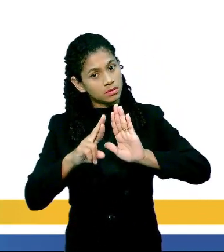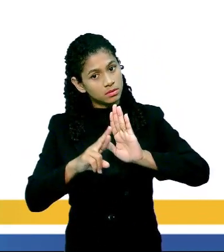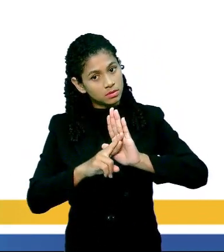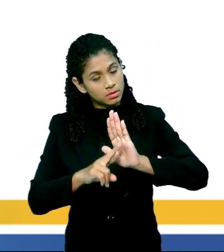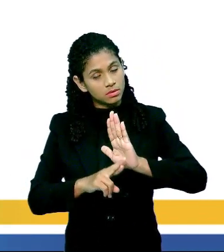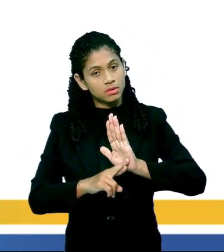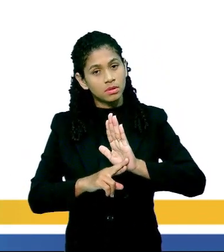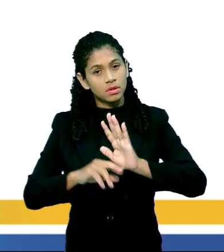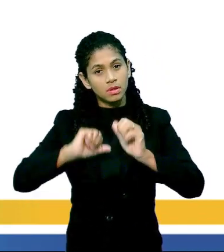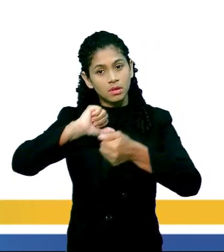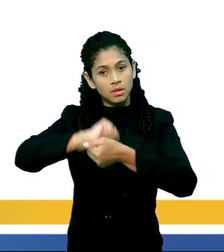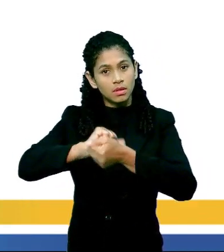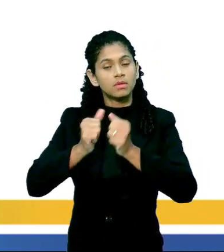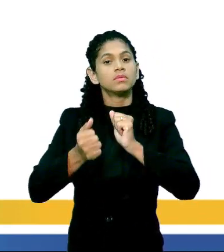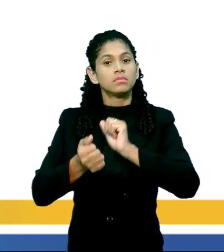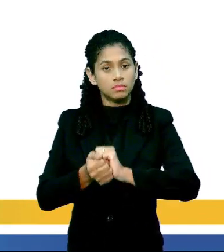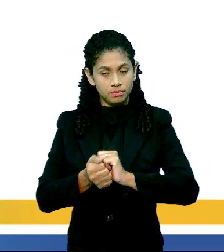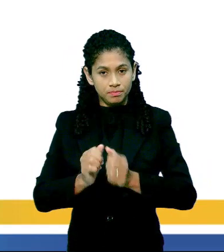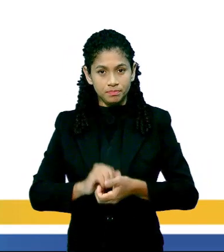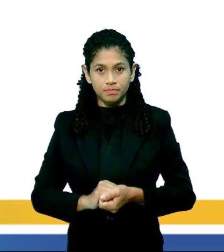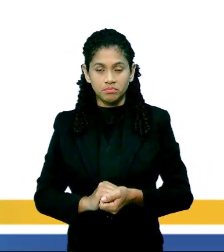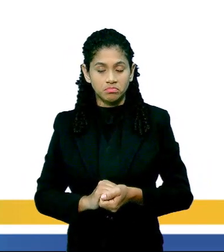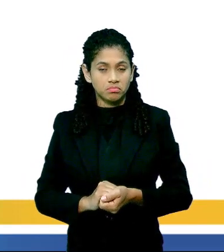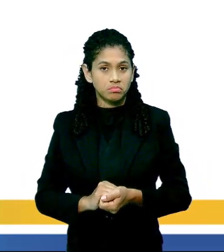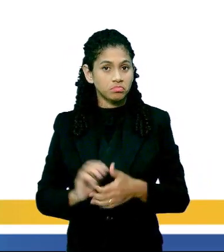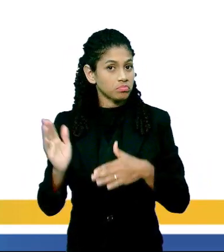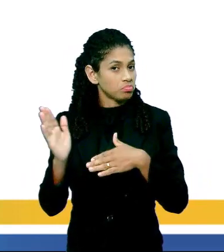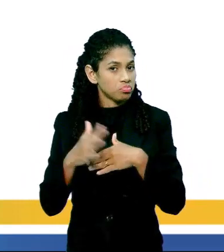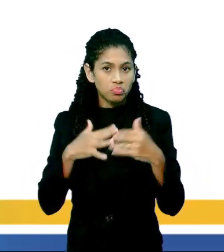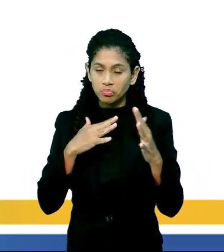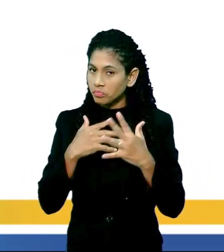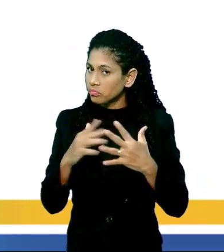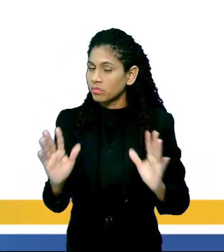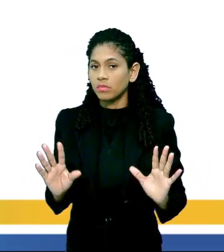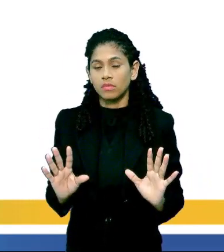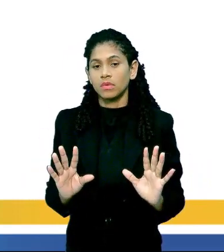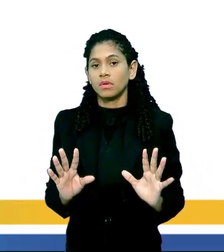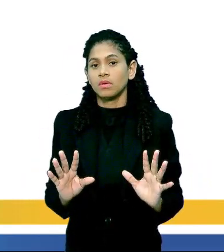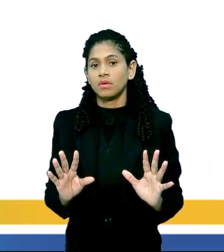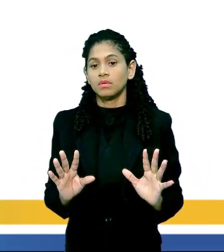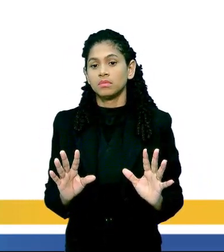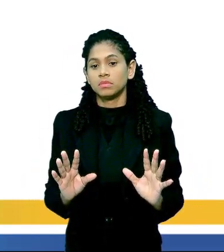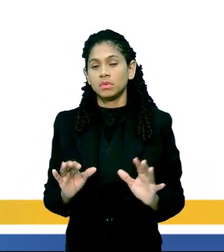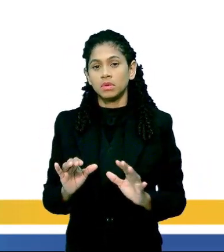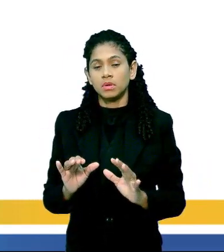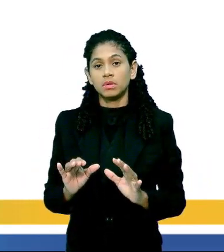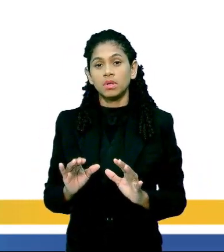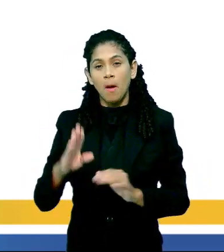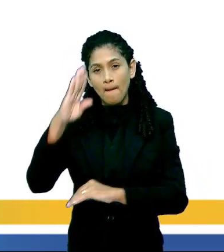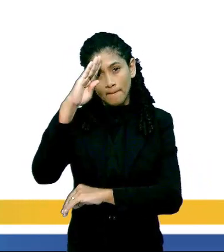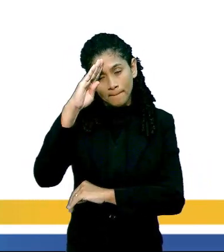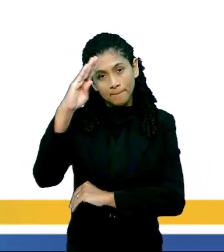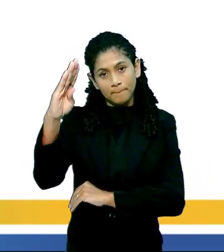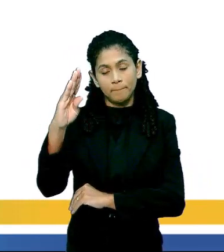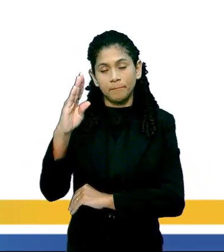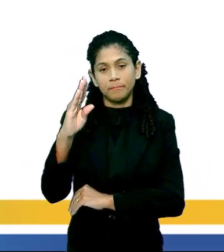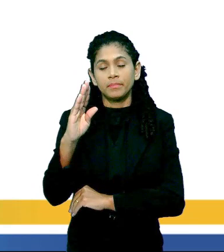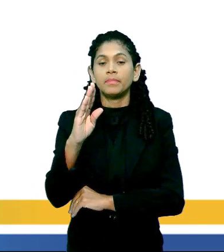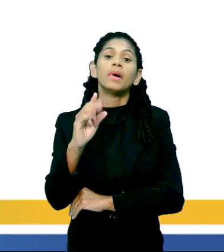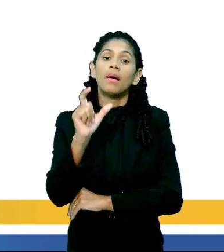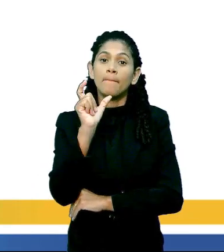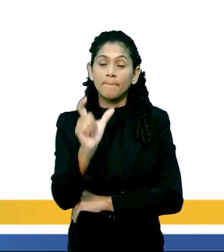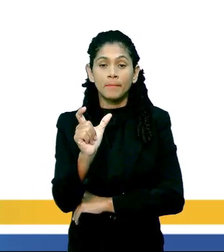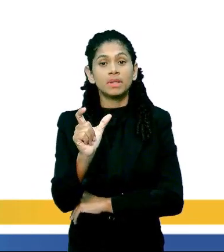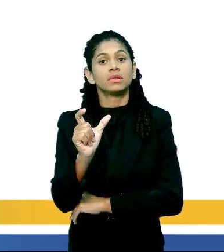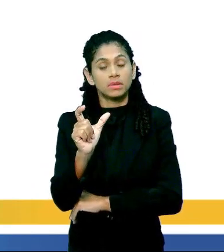serão adaptadas. De qualquer forma, um dos elos principais, a palavra-chave que vocês devem levar